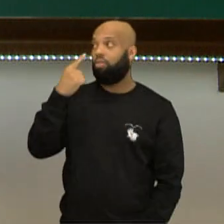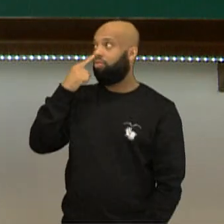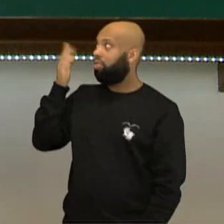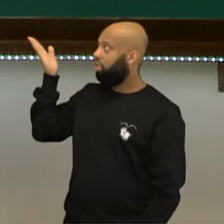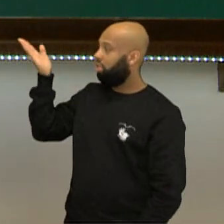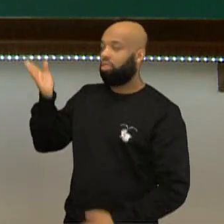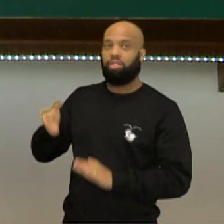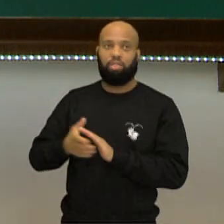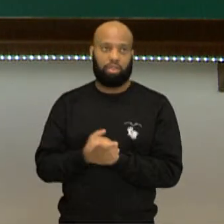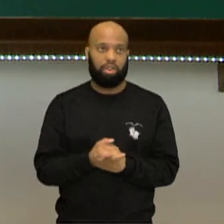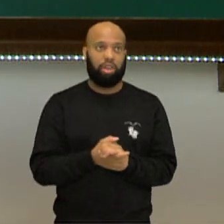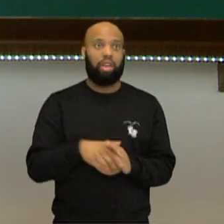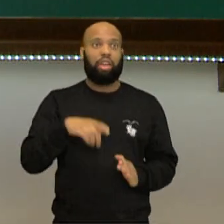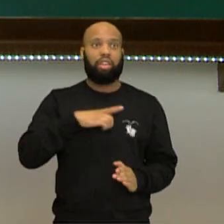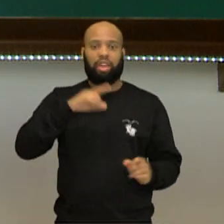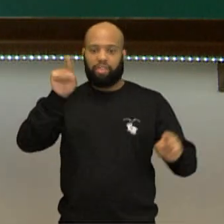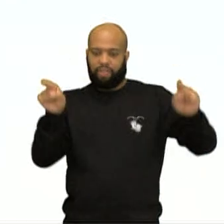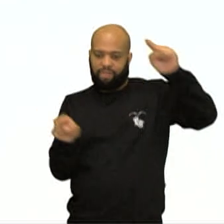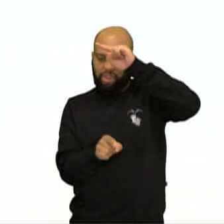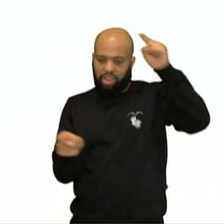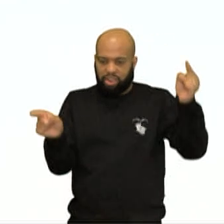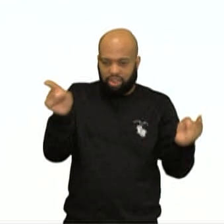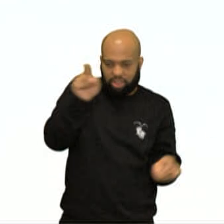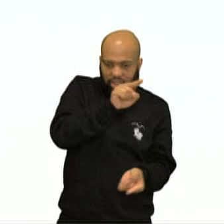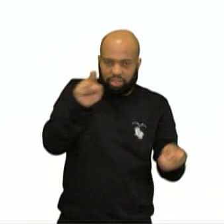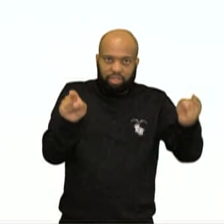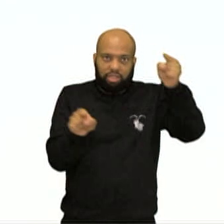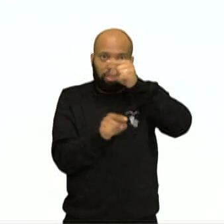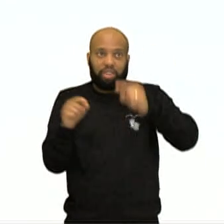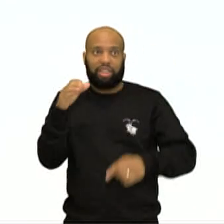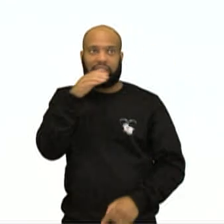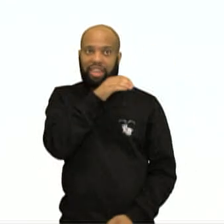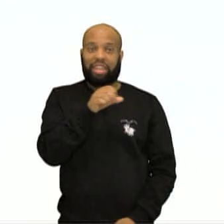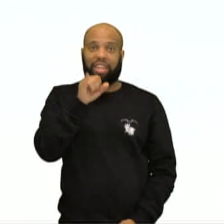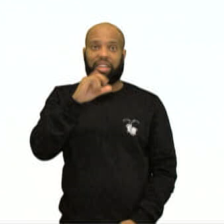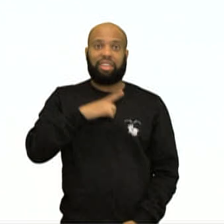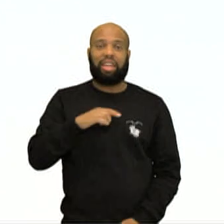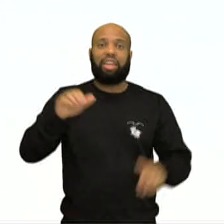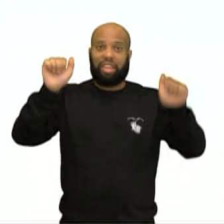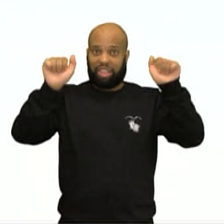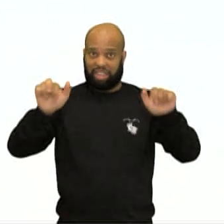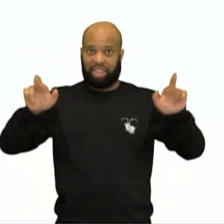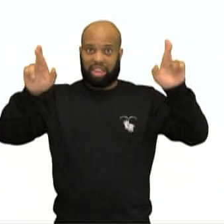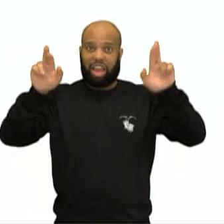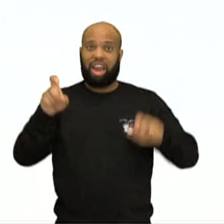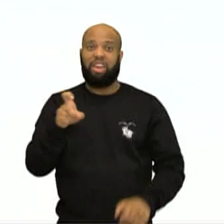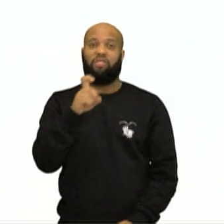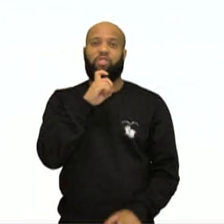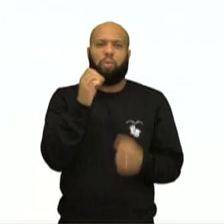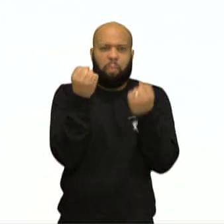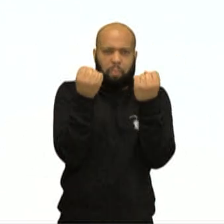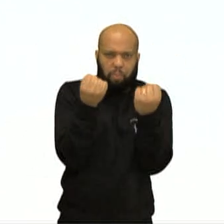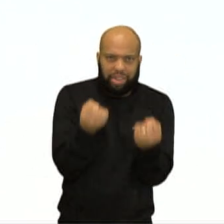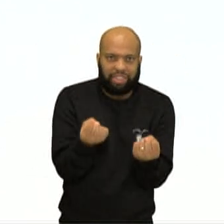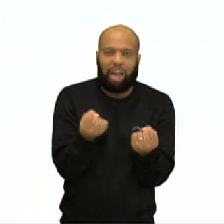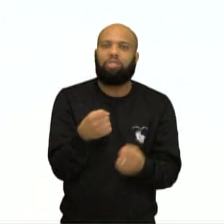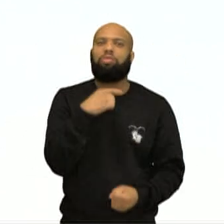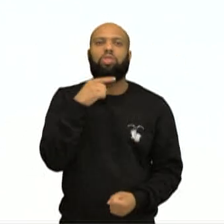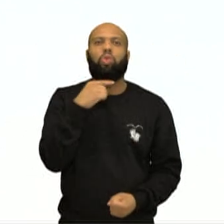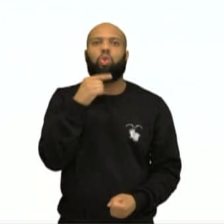aqui na tela, temos a inversão térmica que ocorre quando o ar frio, que é mais denso, é impedido de